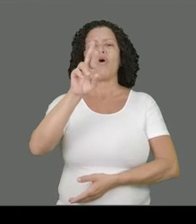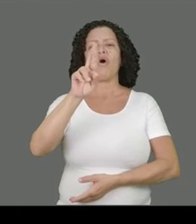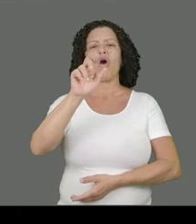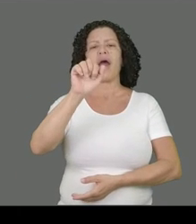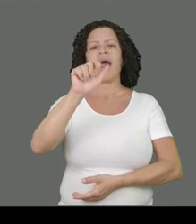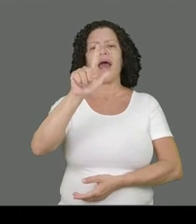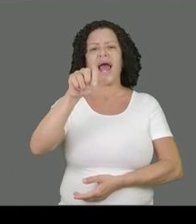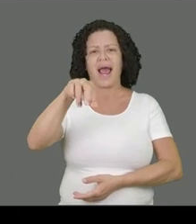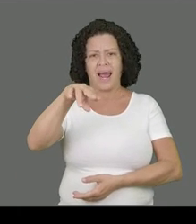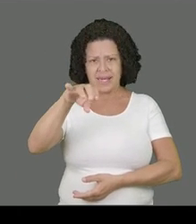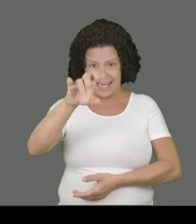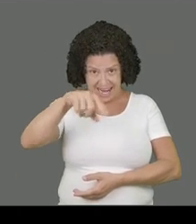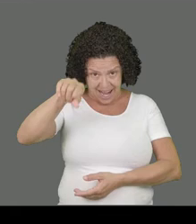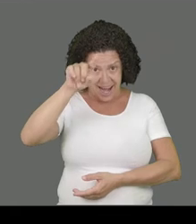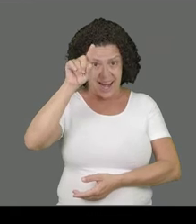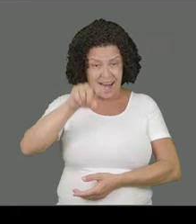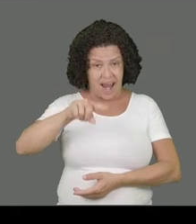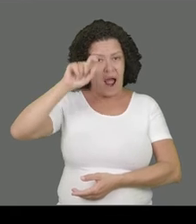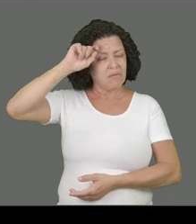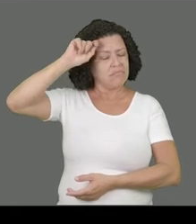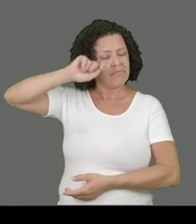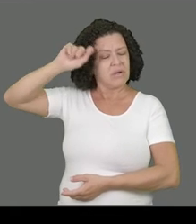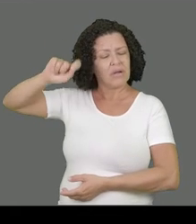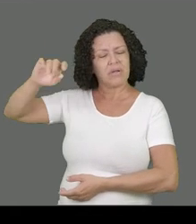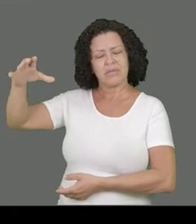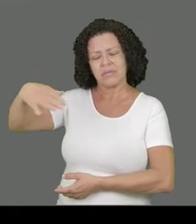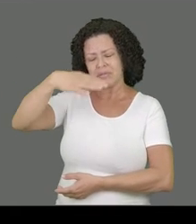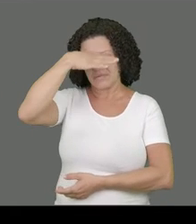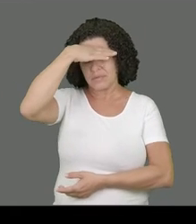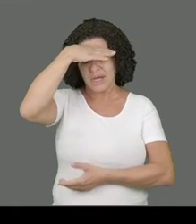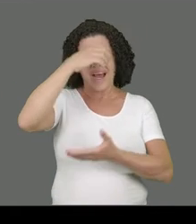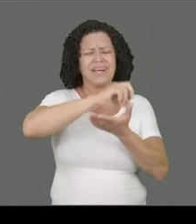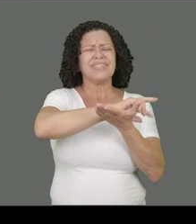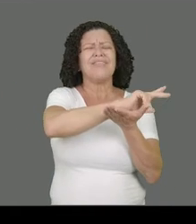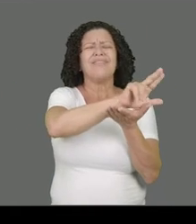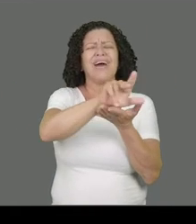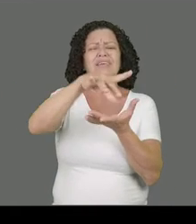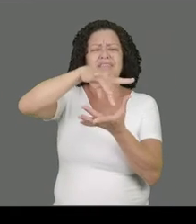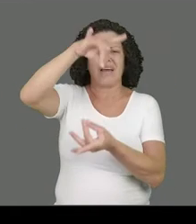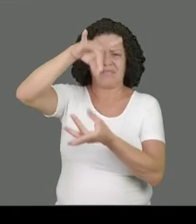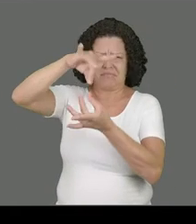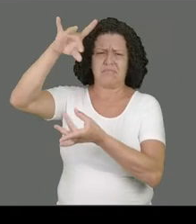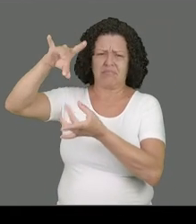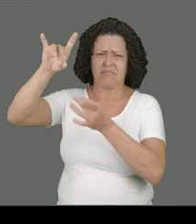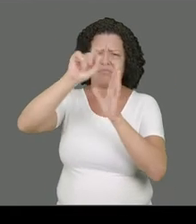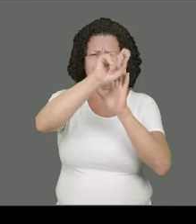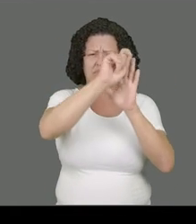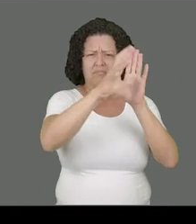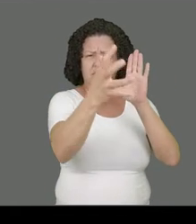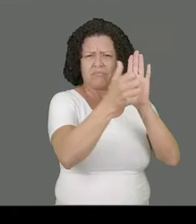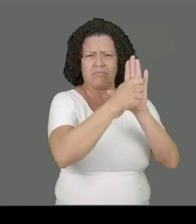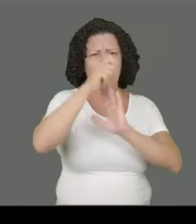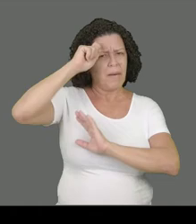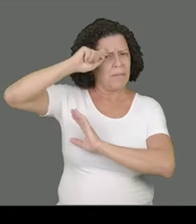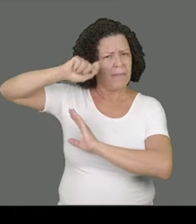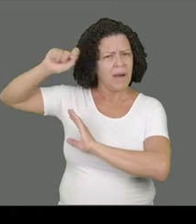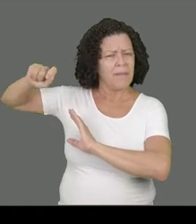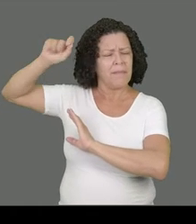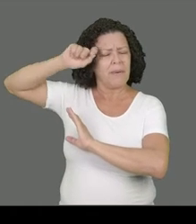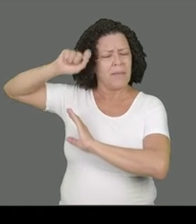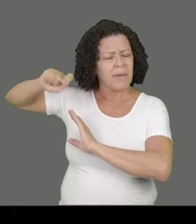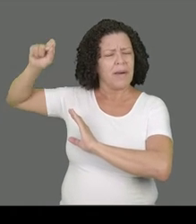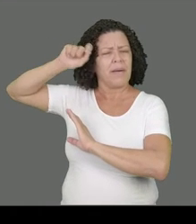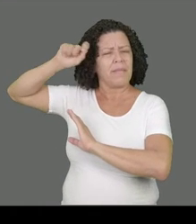É um livro de psicografia de Chico Xavier, autoria de diversos espíritos.